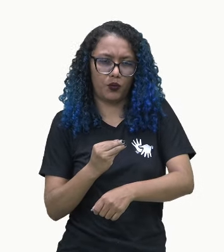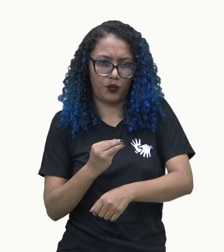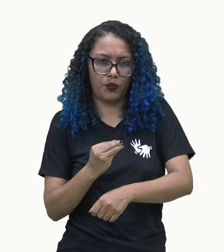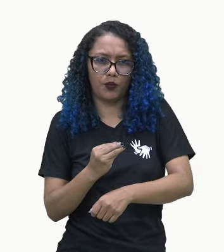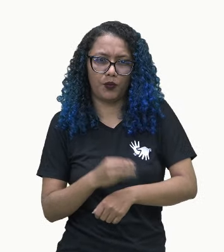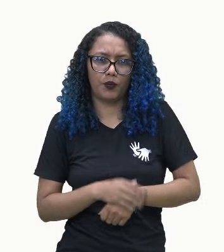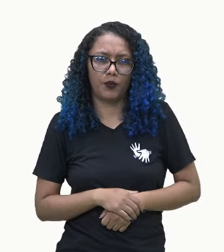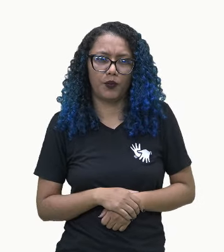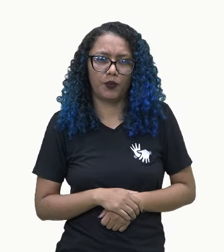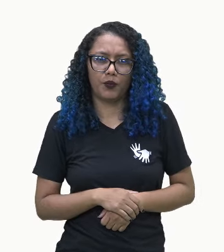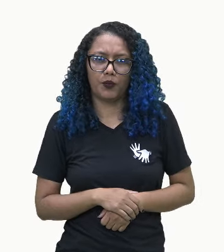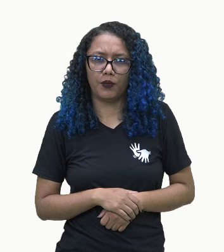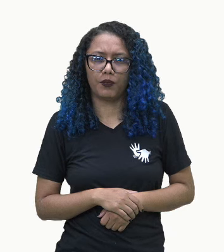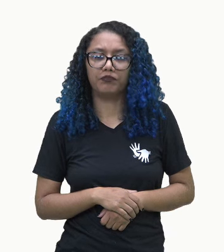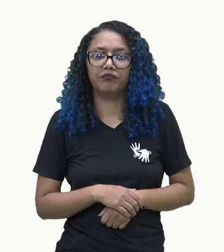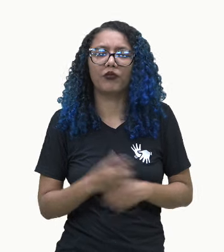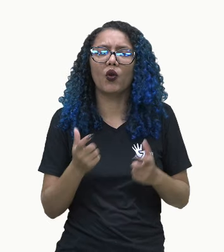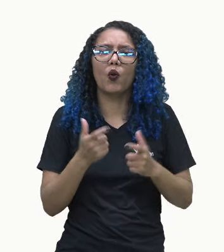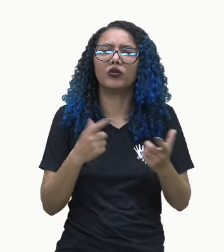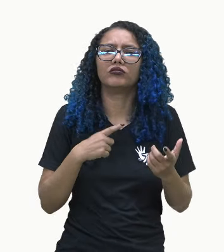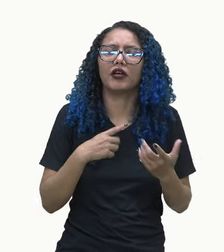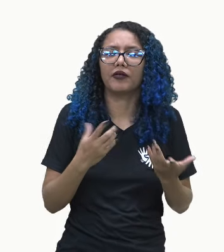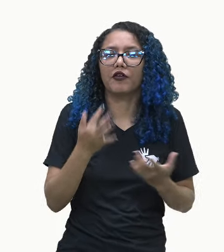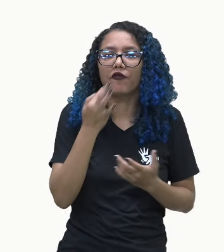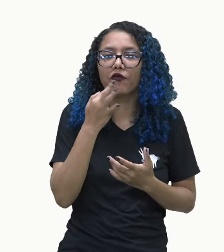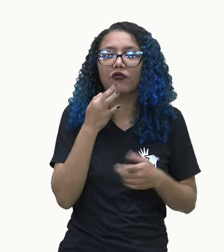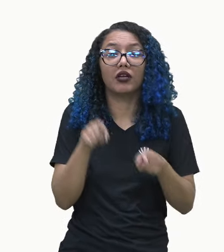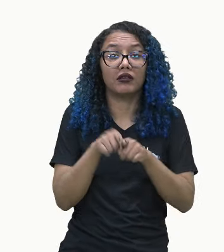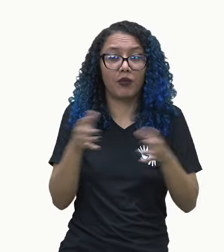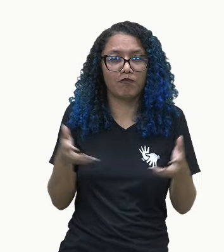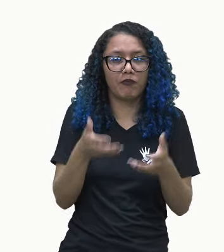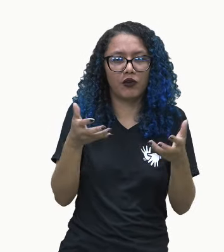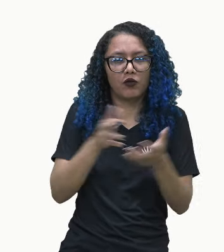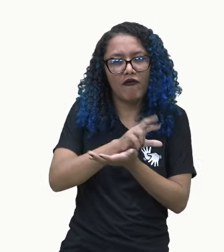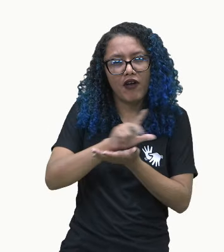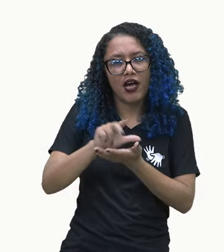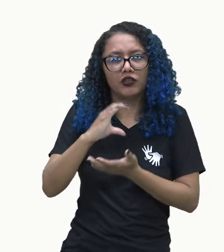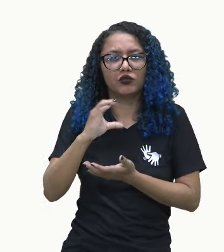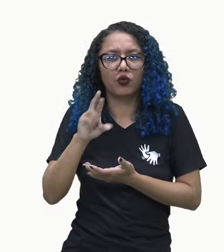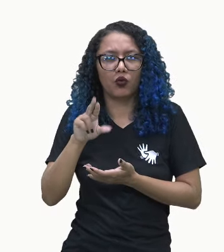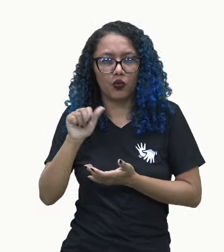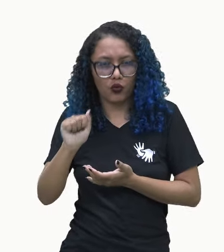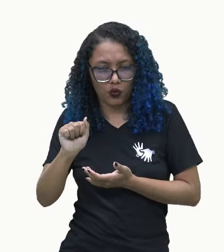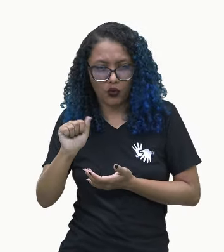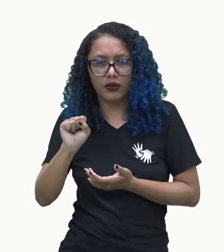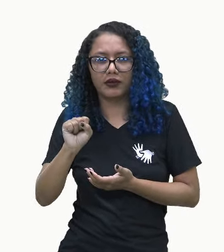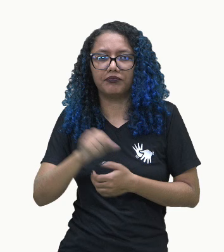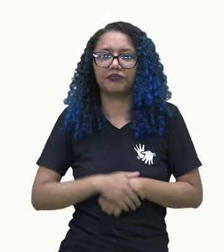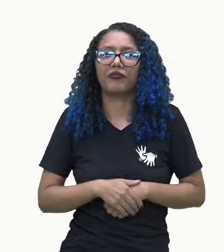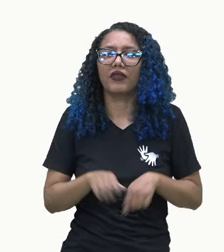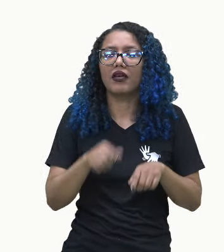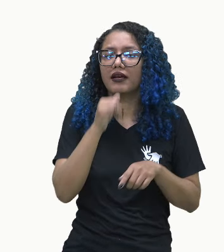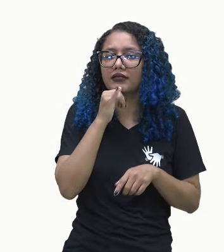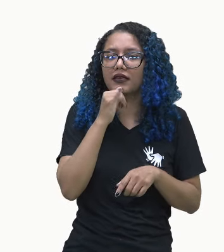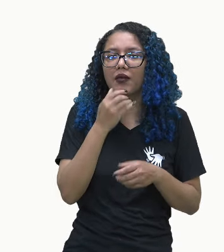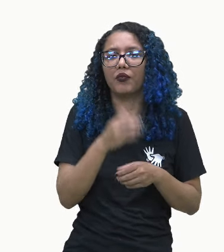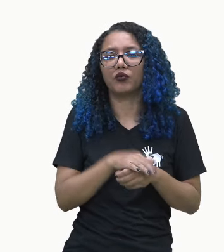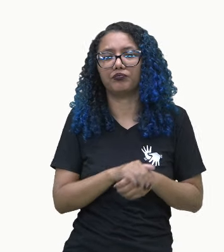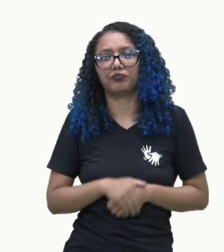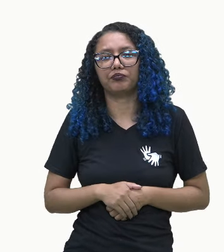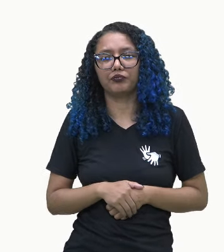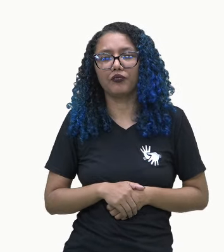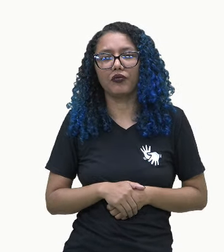C frutas e verduras cruas, tá? Então, pimentão, tomate, acerola,